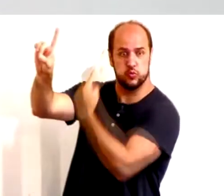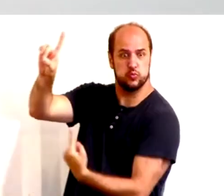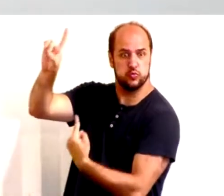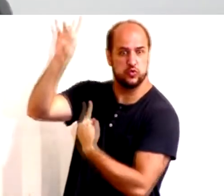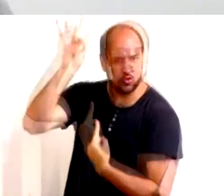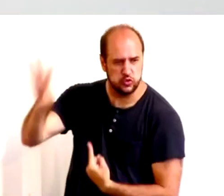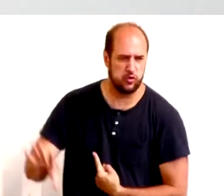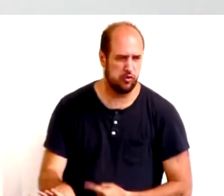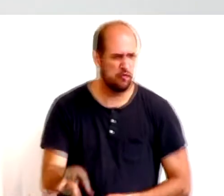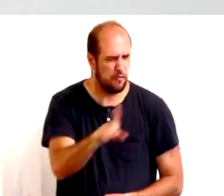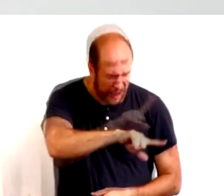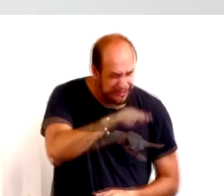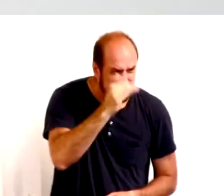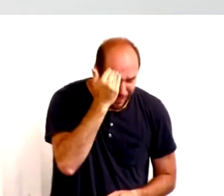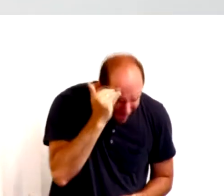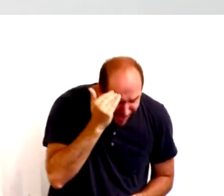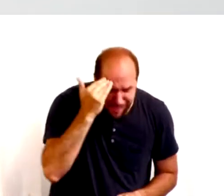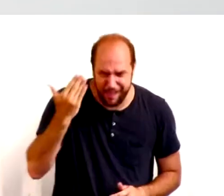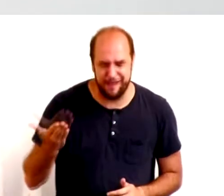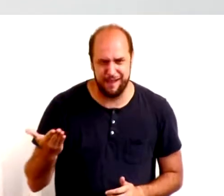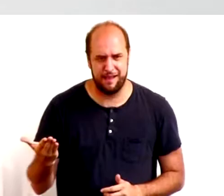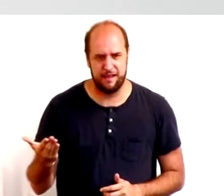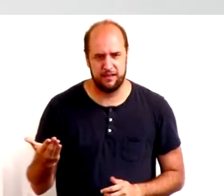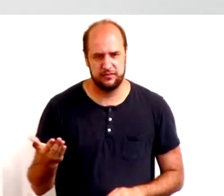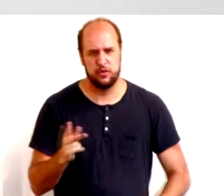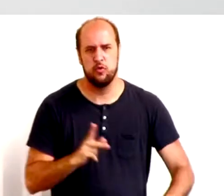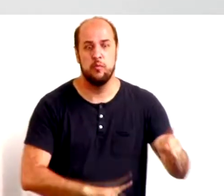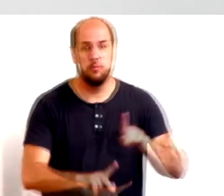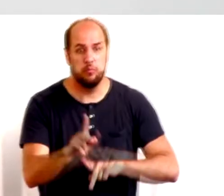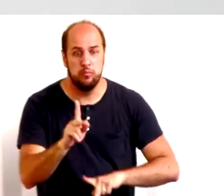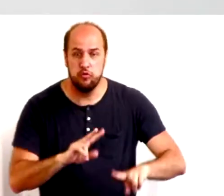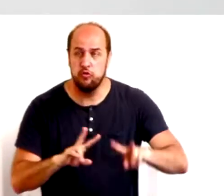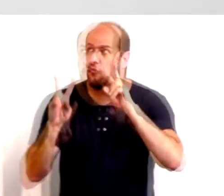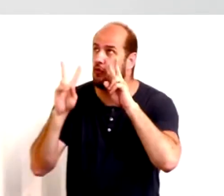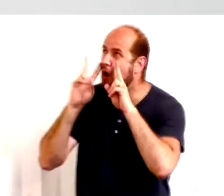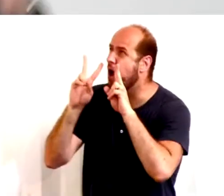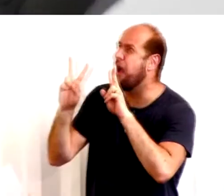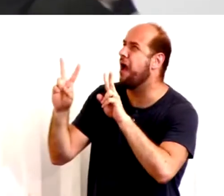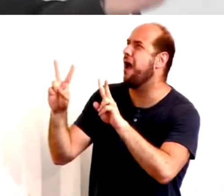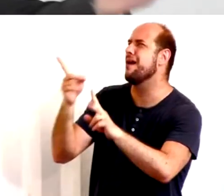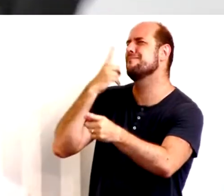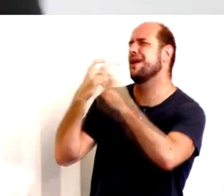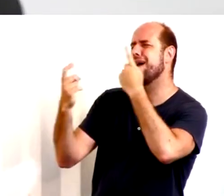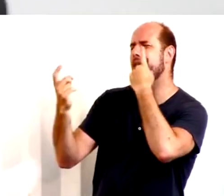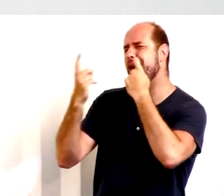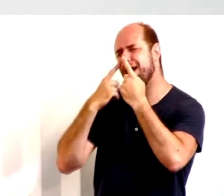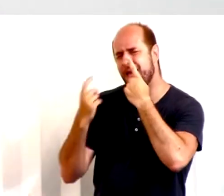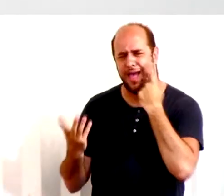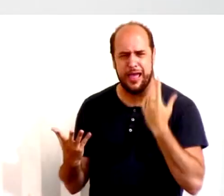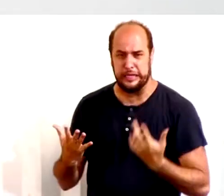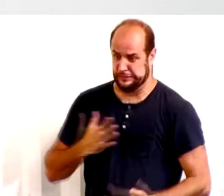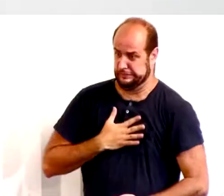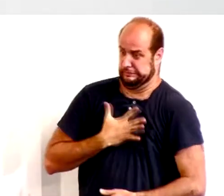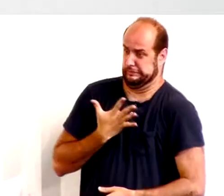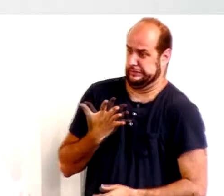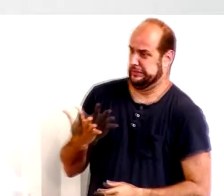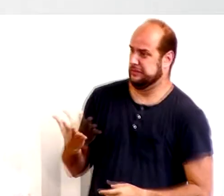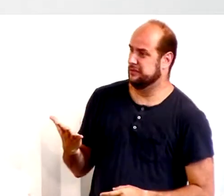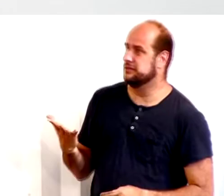vocês entendem? E o povo ouviu aquilo, eu imagino que muitos choravam, muitos se